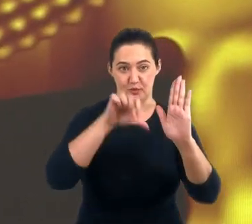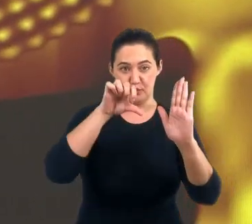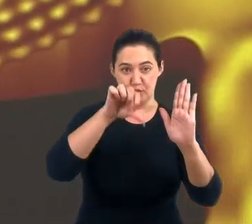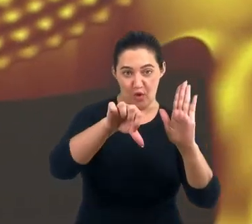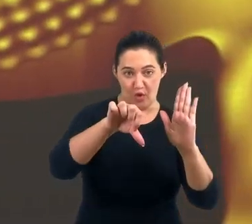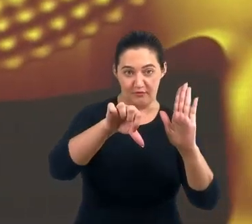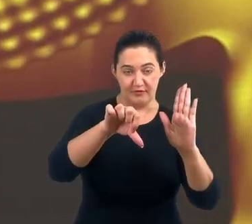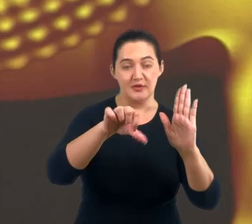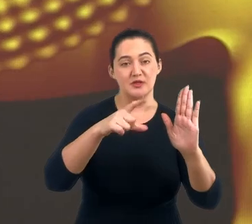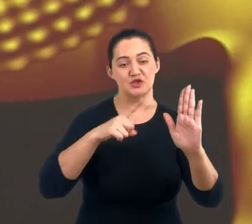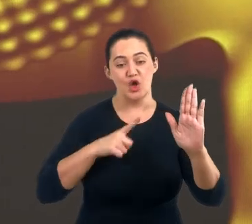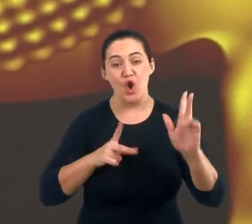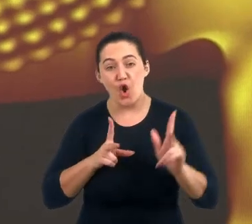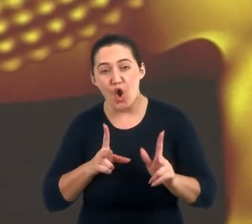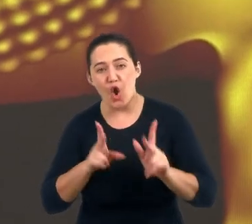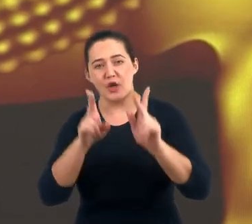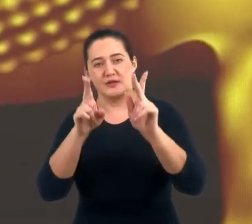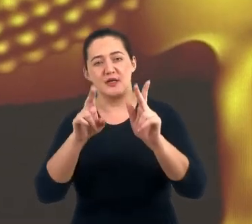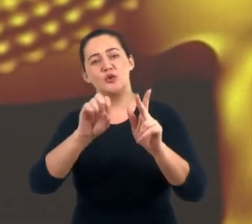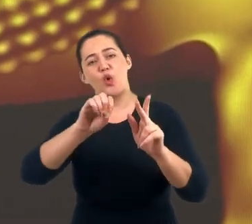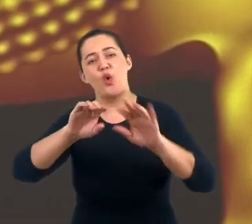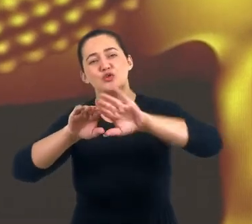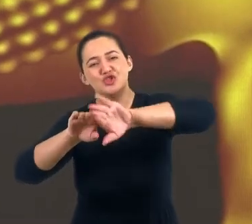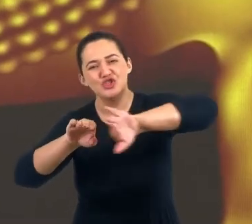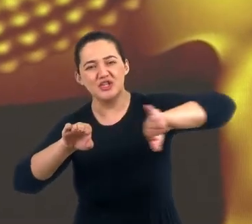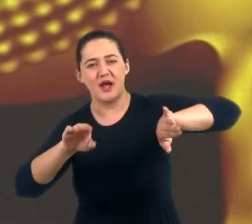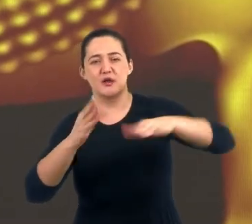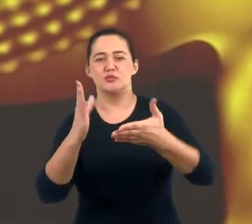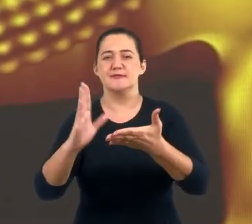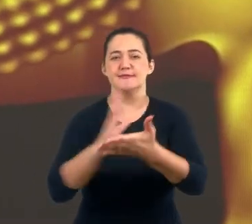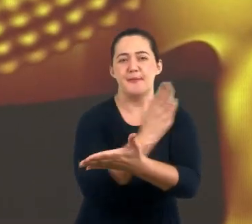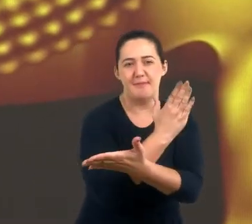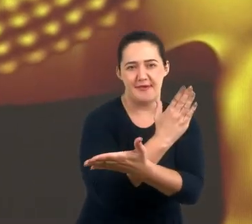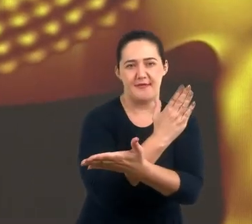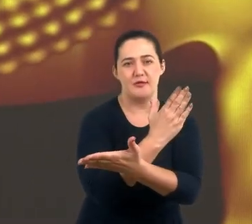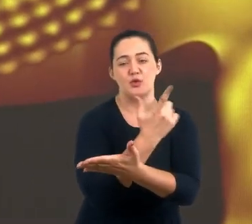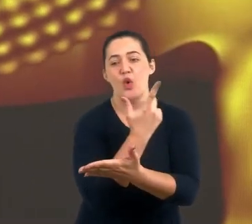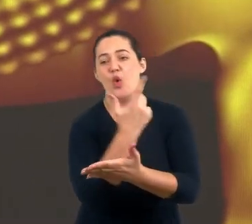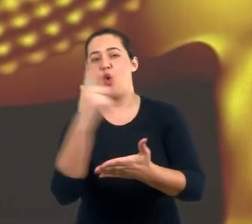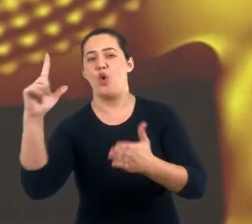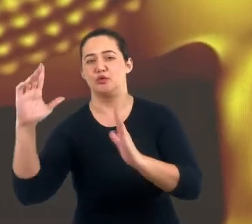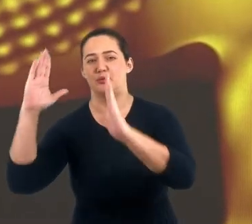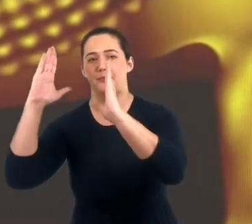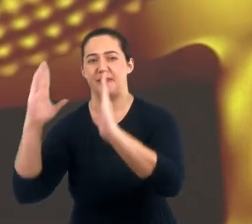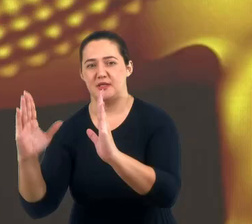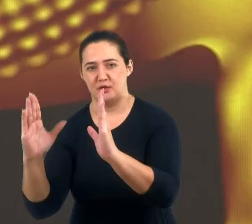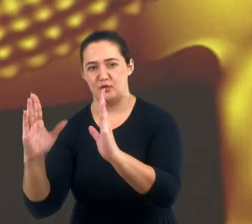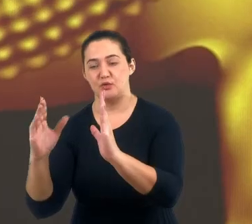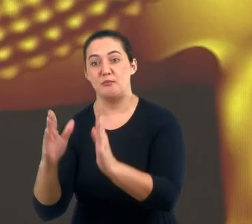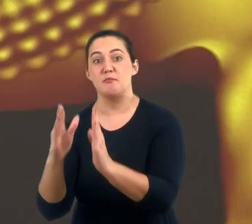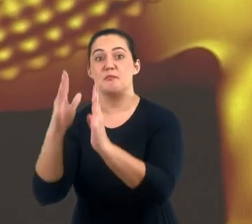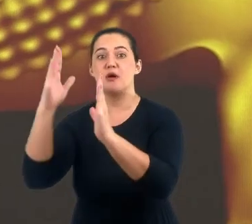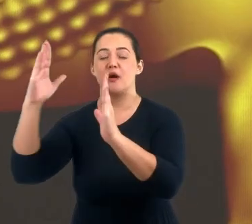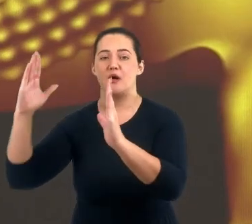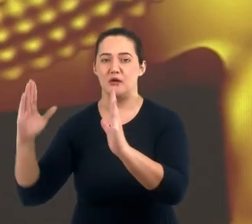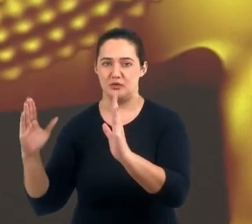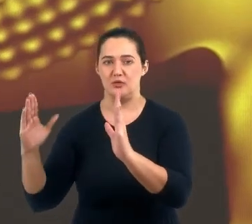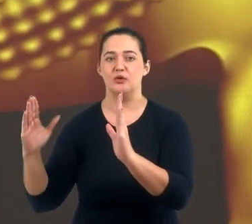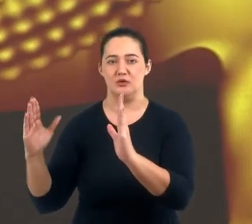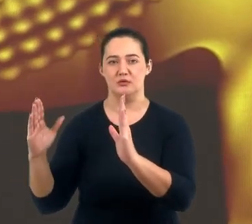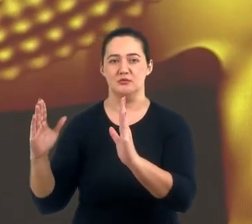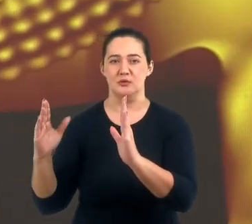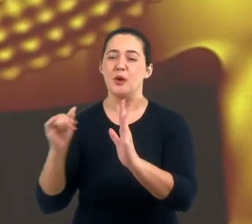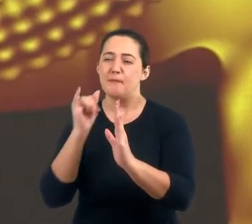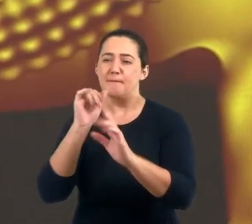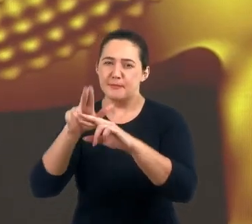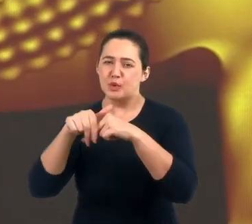capítulo 9 foi cortado, isto é, retirado, separado de um outro período profético maior. É